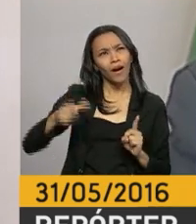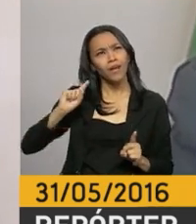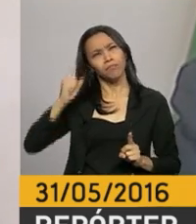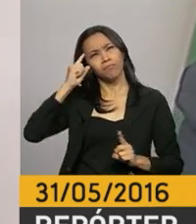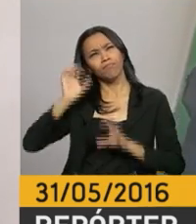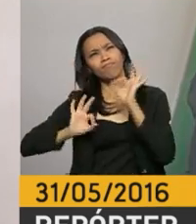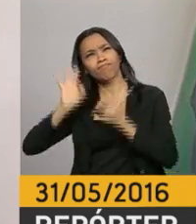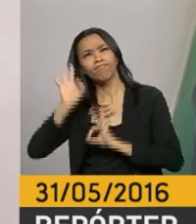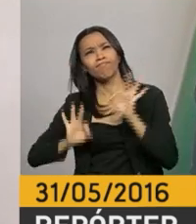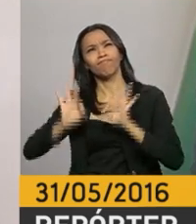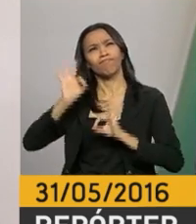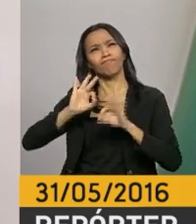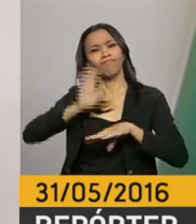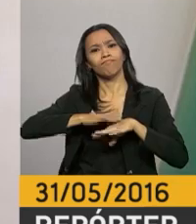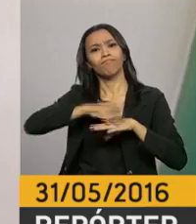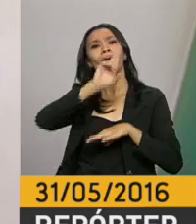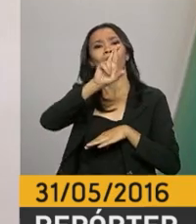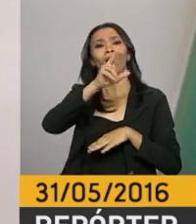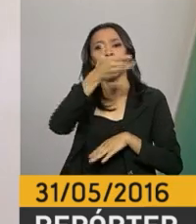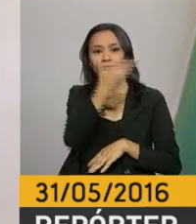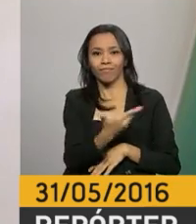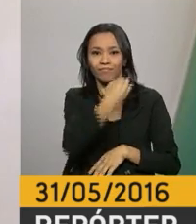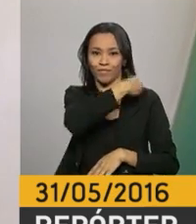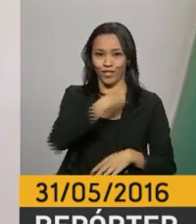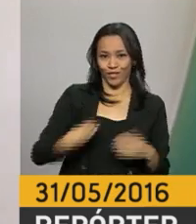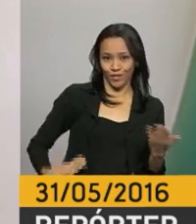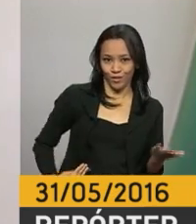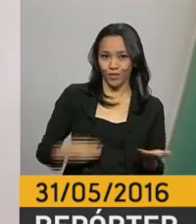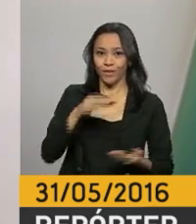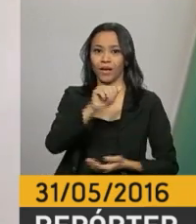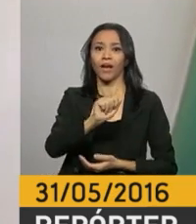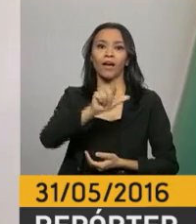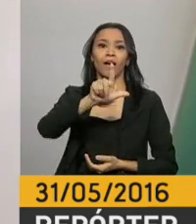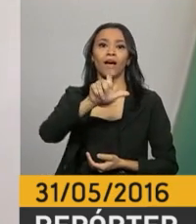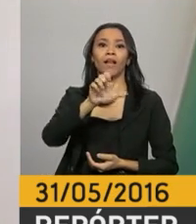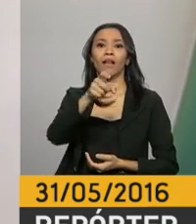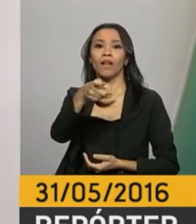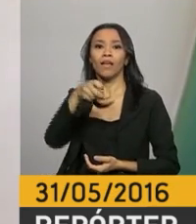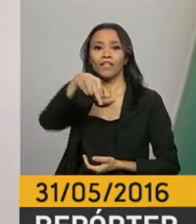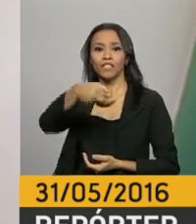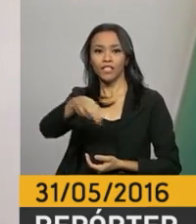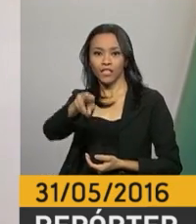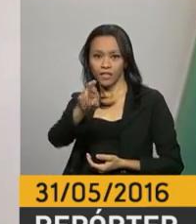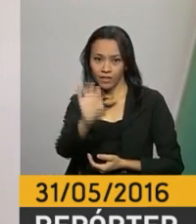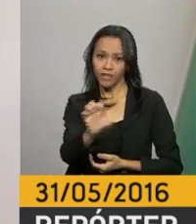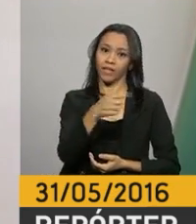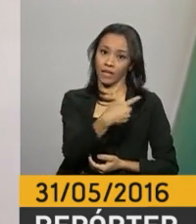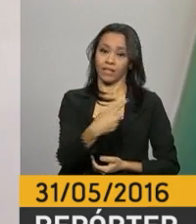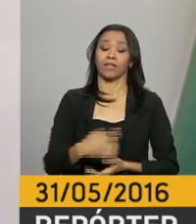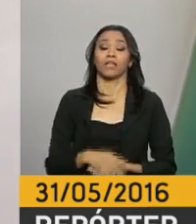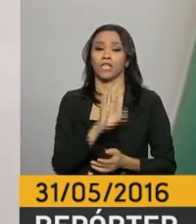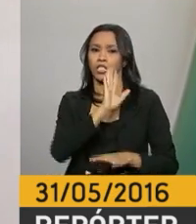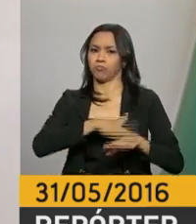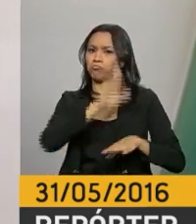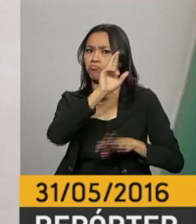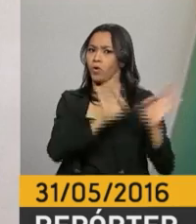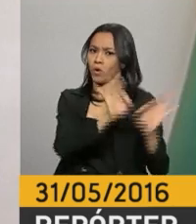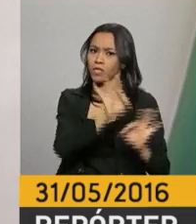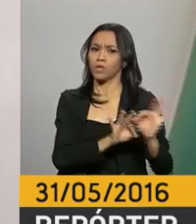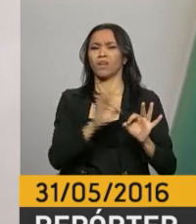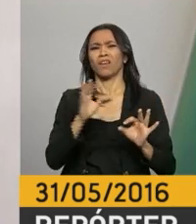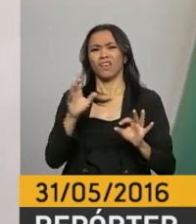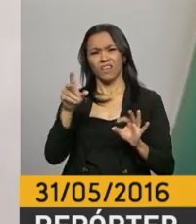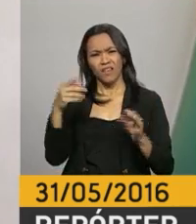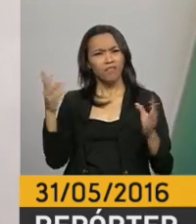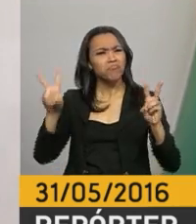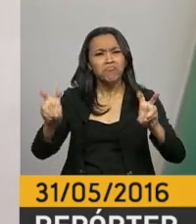ministro Alexandre Moraes. Eu acho que a violência, especialmente aquela que tem se dado ao longo do tempo, porque deu-se uma no Rio de Janeiro, mas